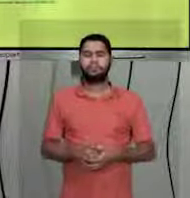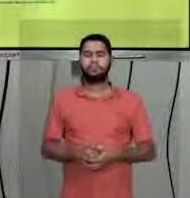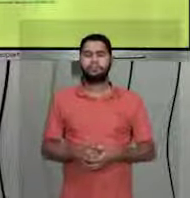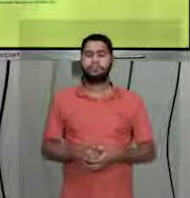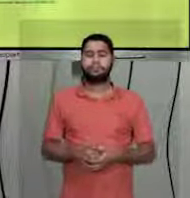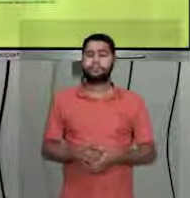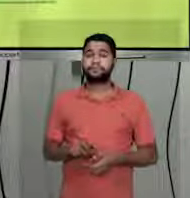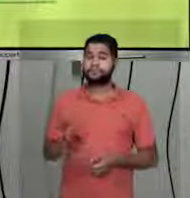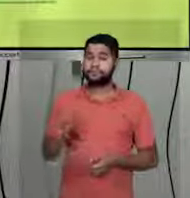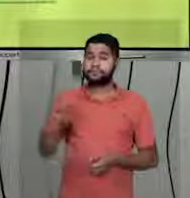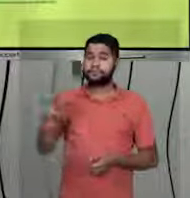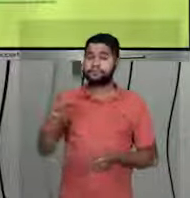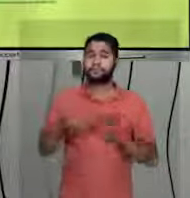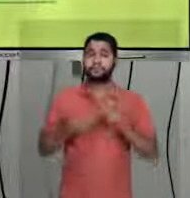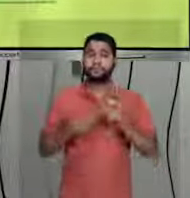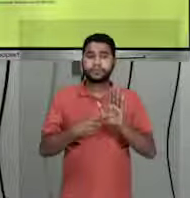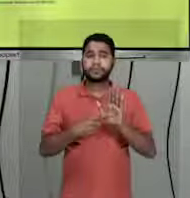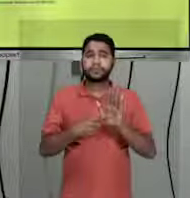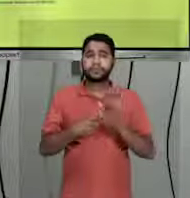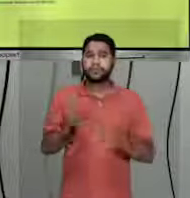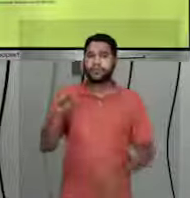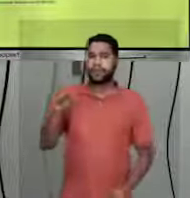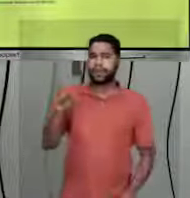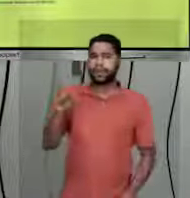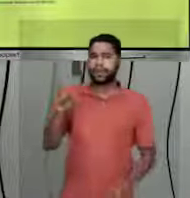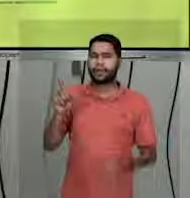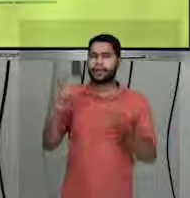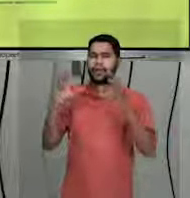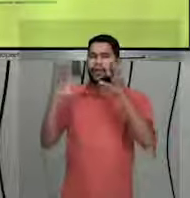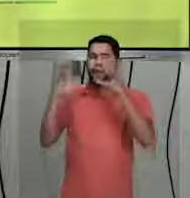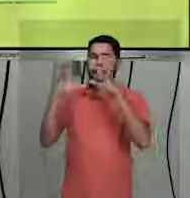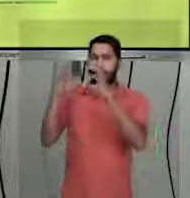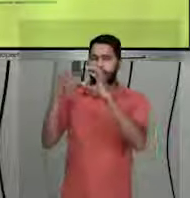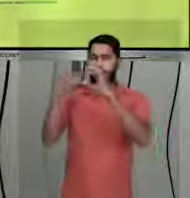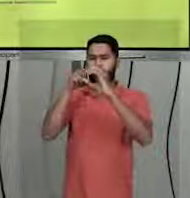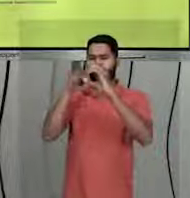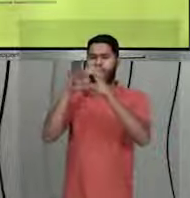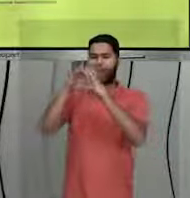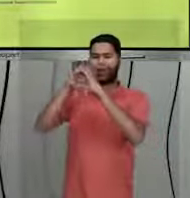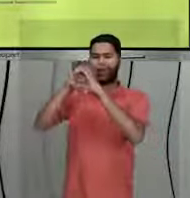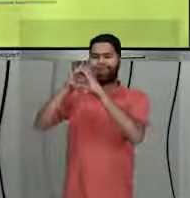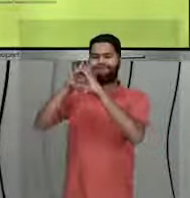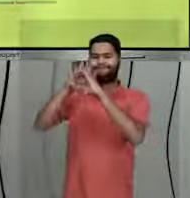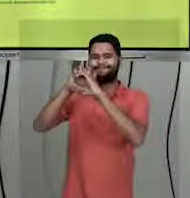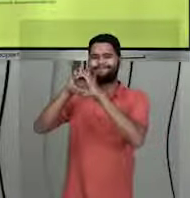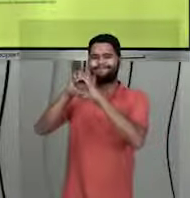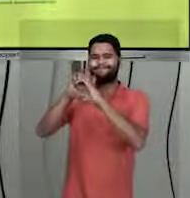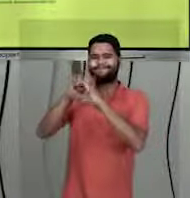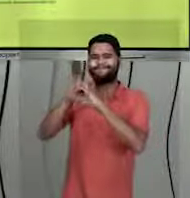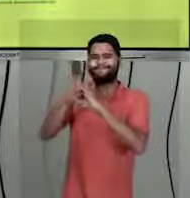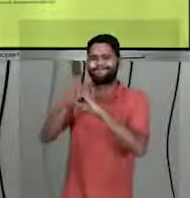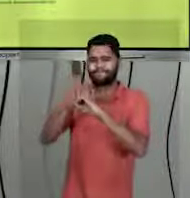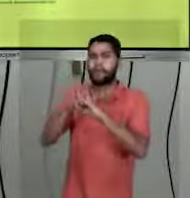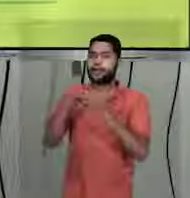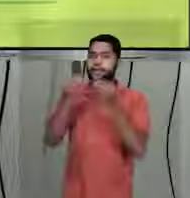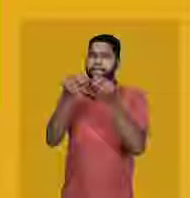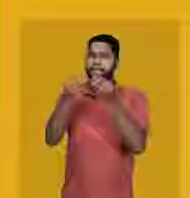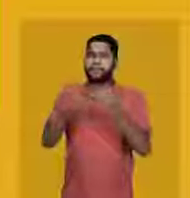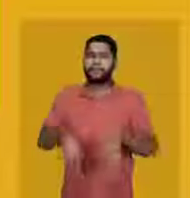Então aqui, gente, está mostrando como que essa pressão atinge aqui, ó, a retina e o nervo óptico, tá